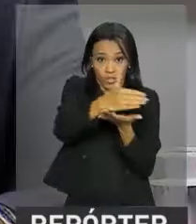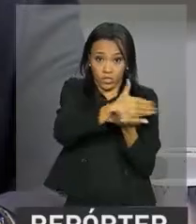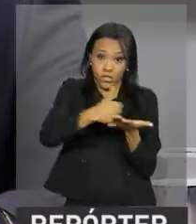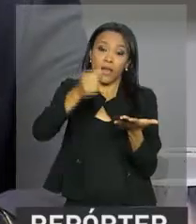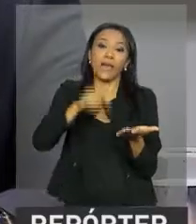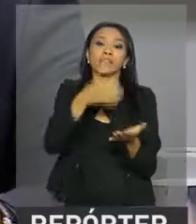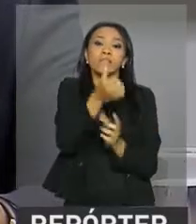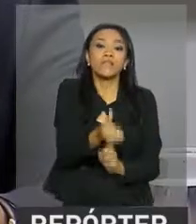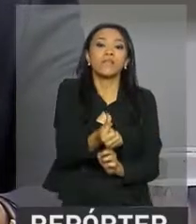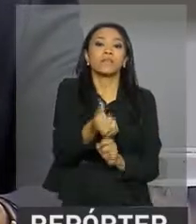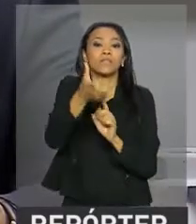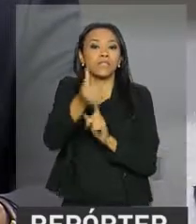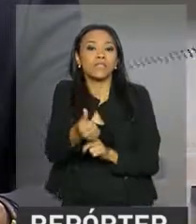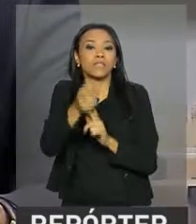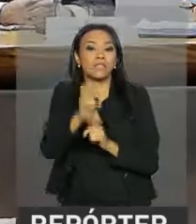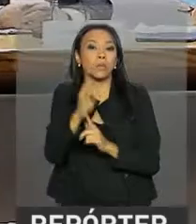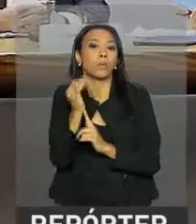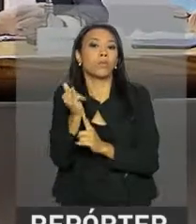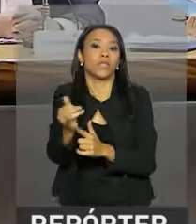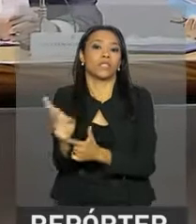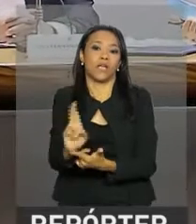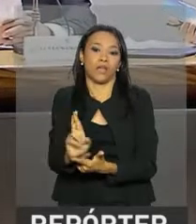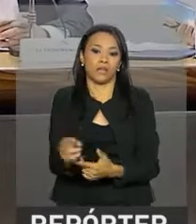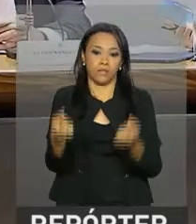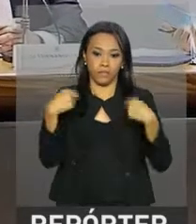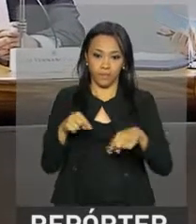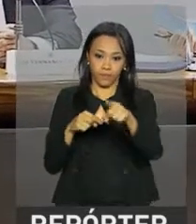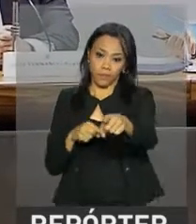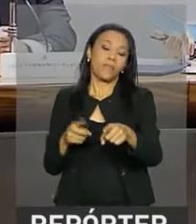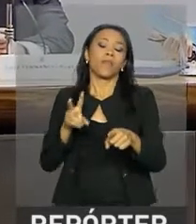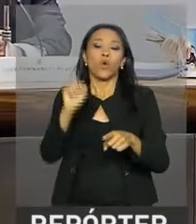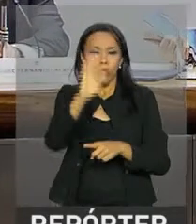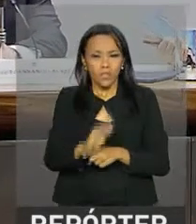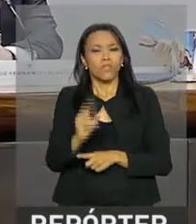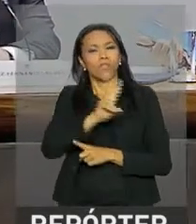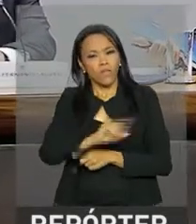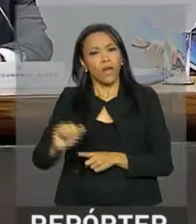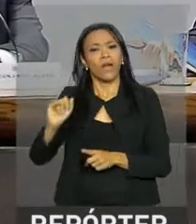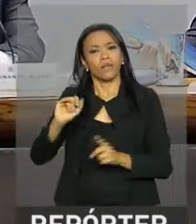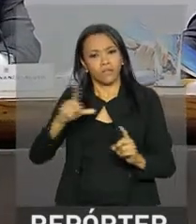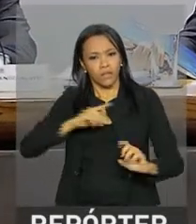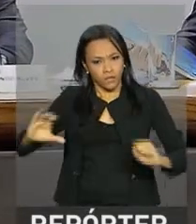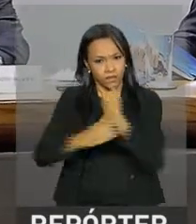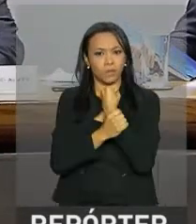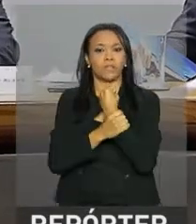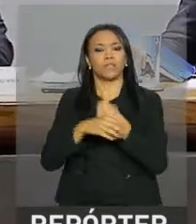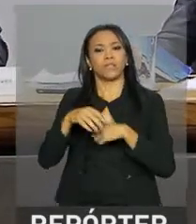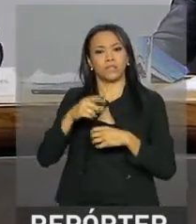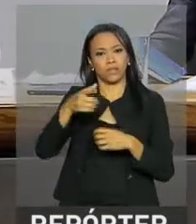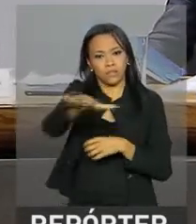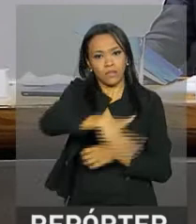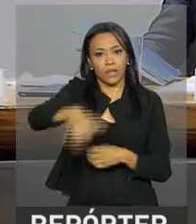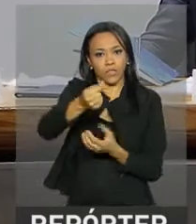655 bilhões de reais o brasil esperança no investimento o brasil vai em montar uma